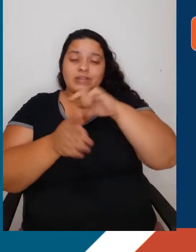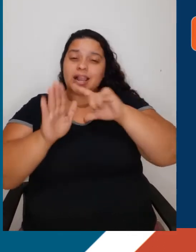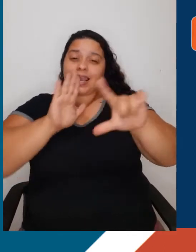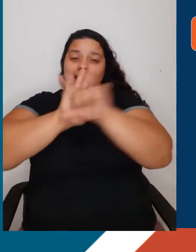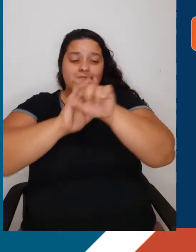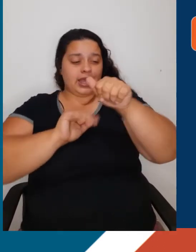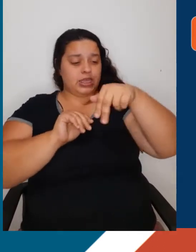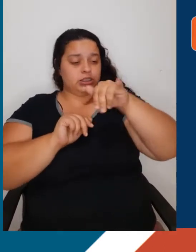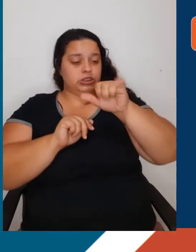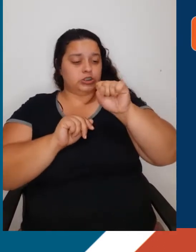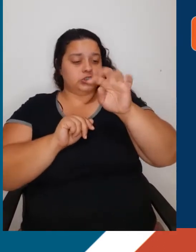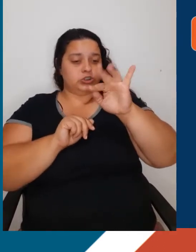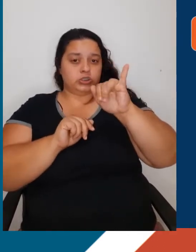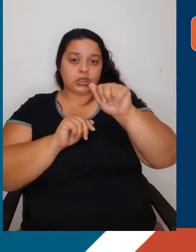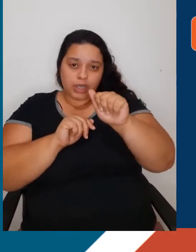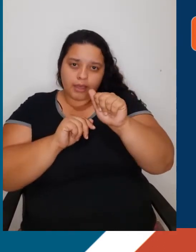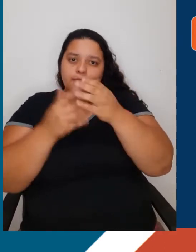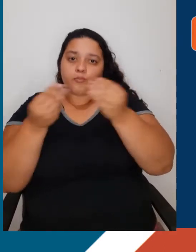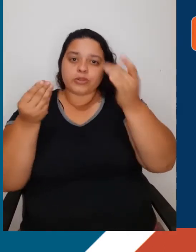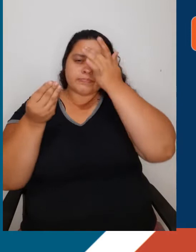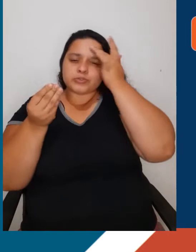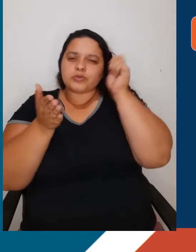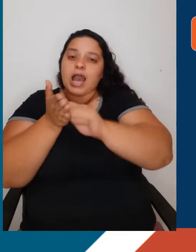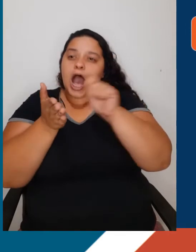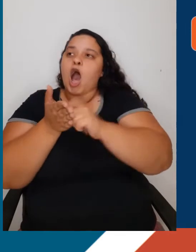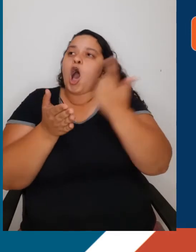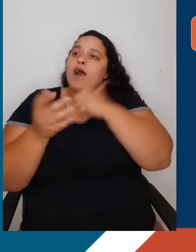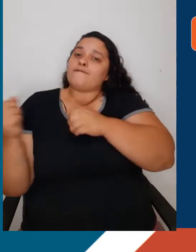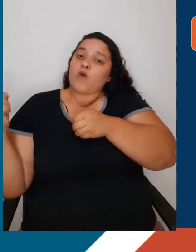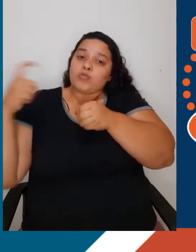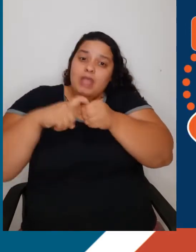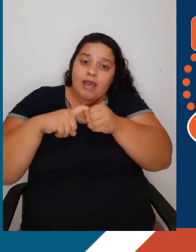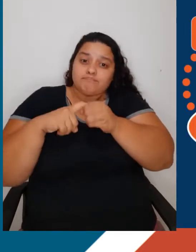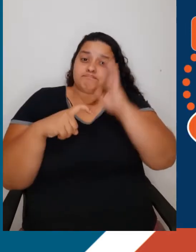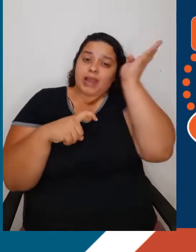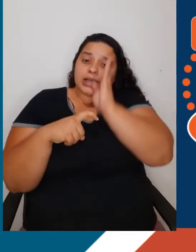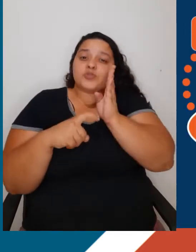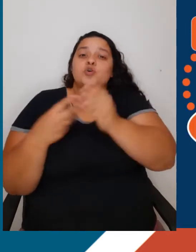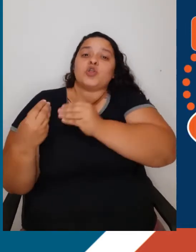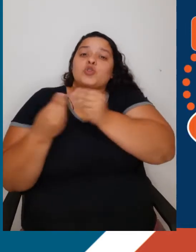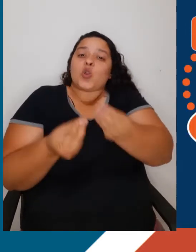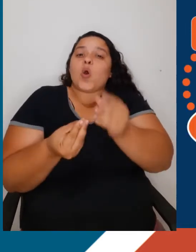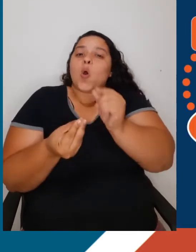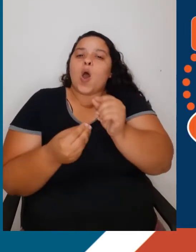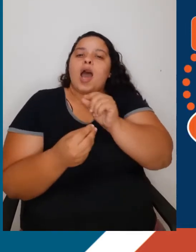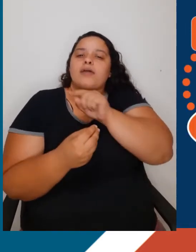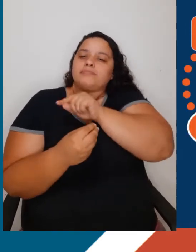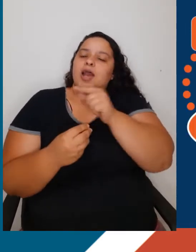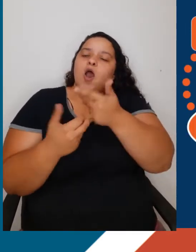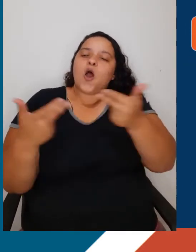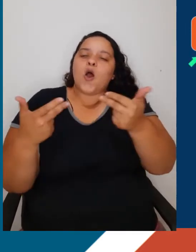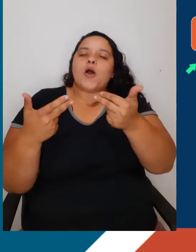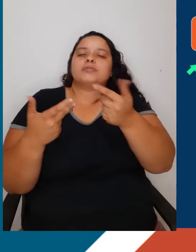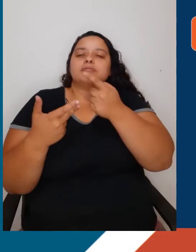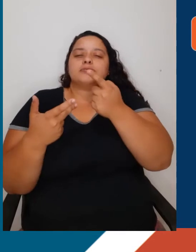da Anistia, durante o governo de Figueiredo, muitos autores retornaram ao Brasil trazendo influências literárias de outros países. O